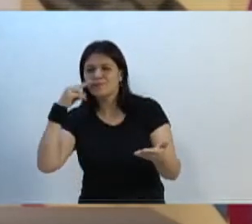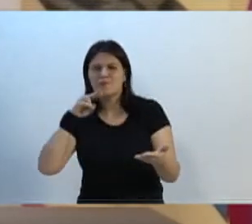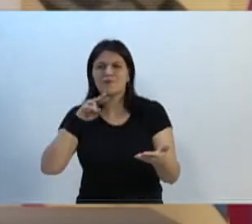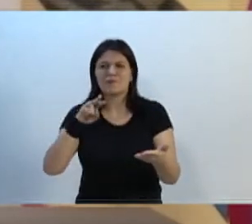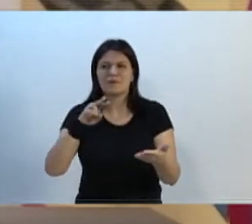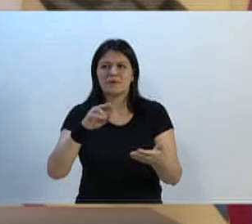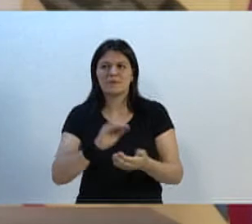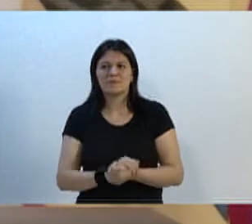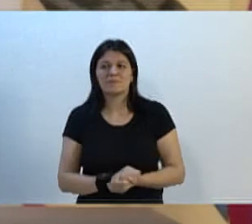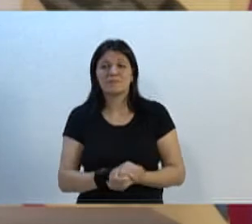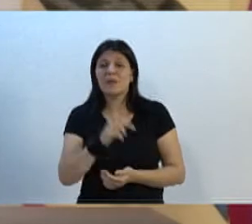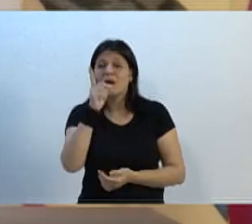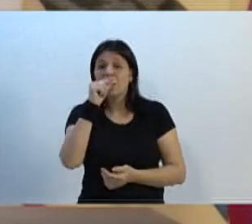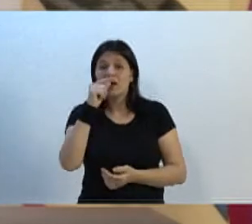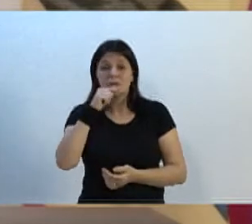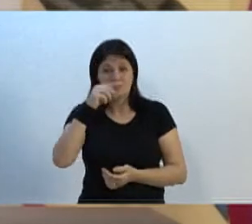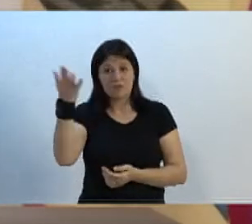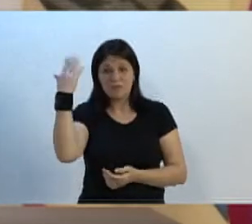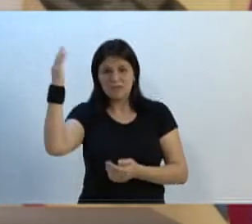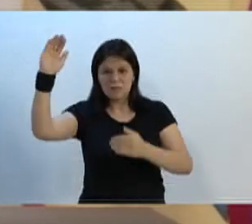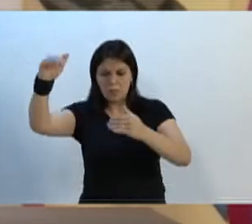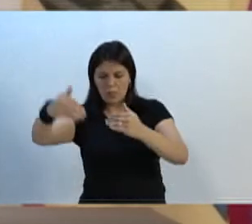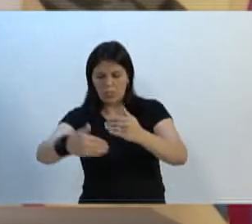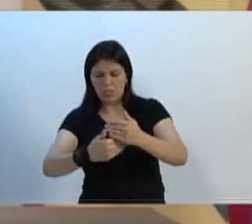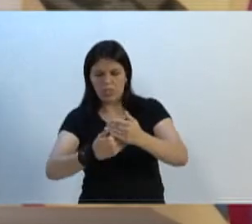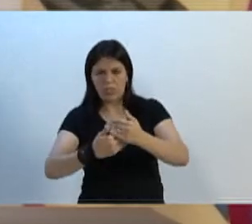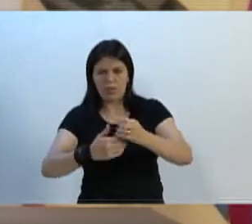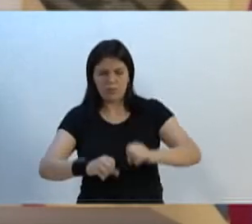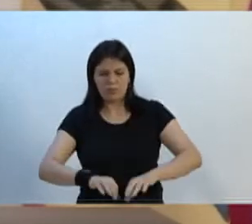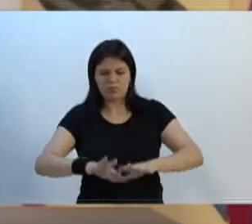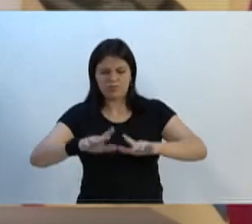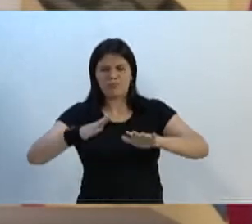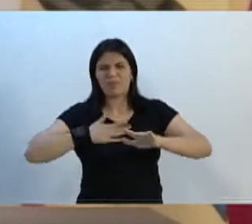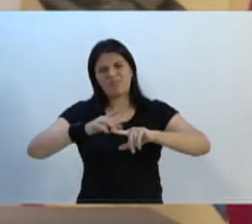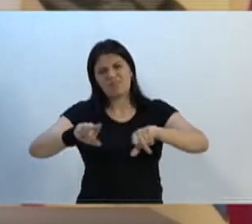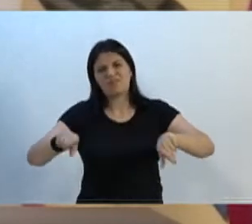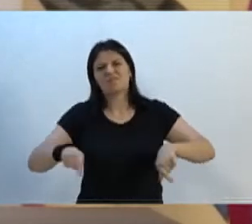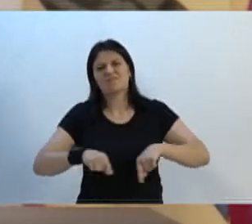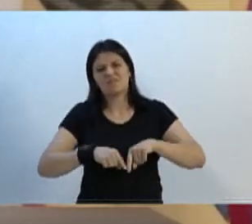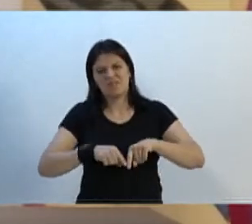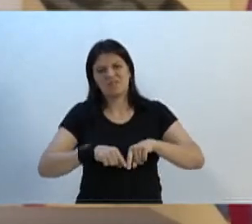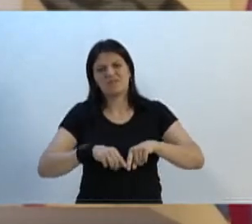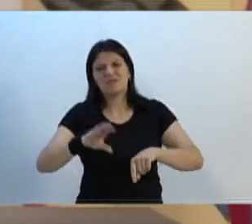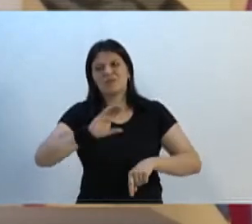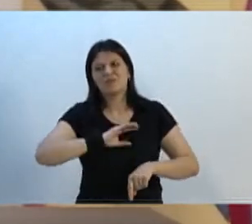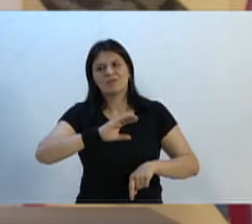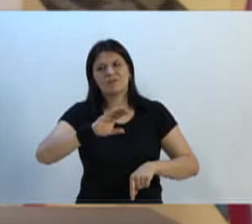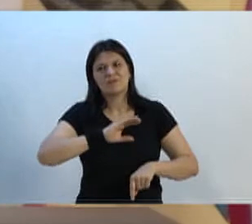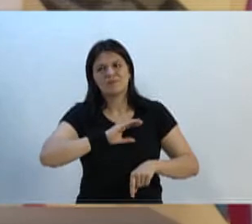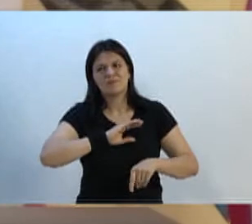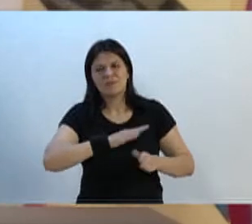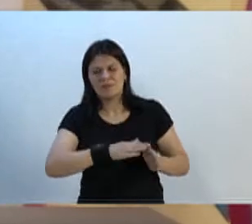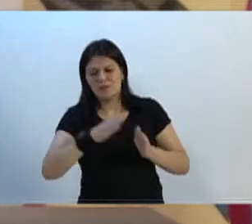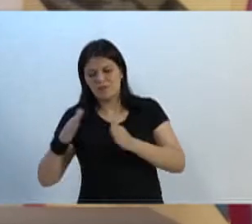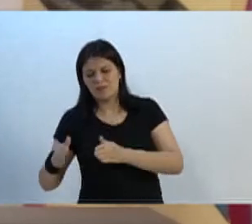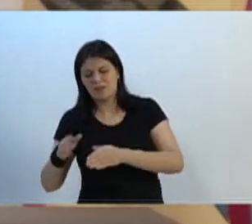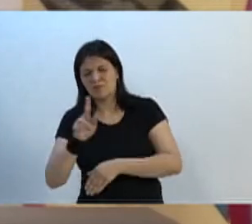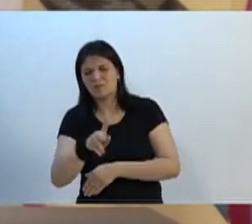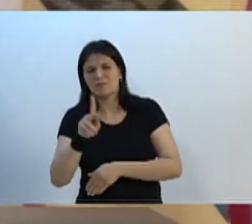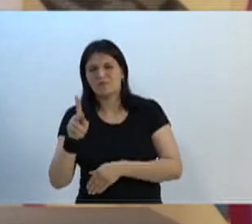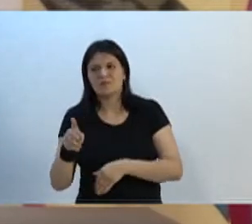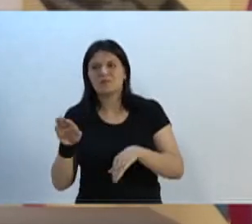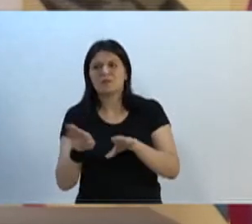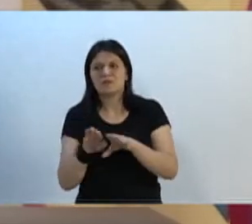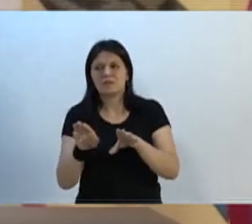Entrou água semana passada com aquela chuva que deu alagou a minha sala sala de coordenação ao lado da sala de professores que nós também